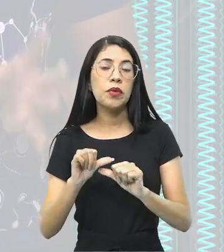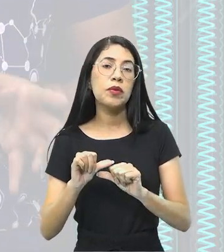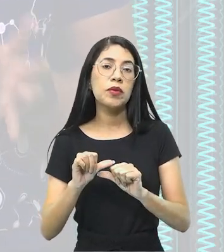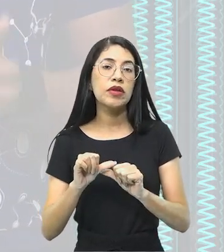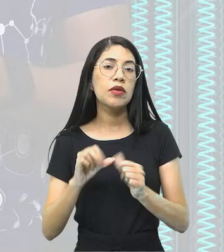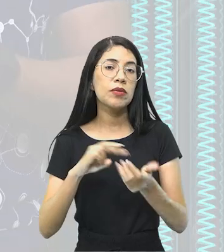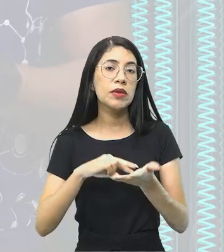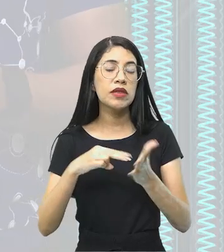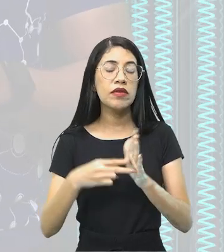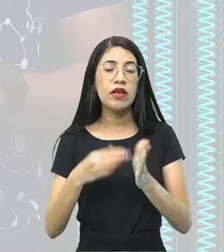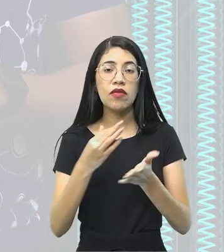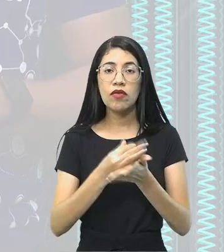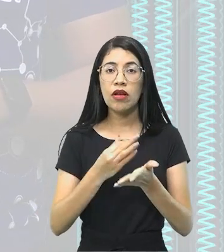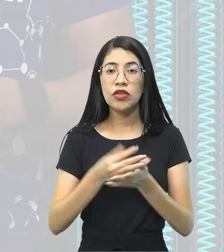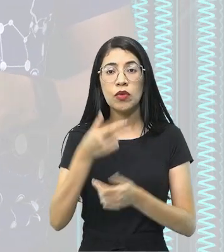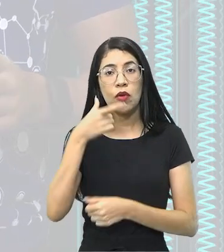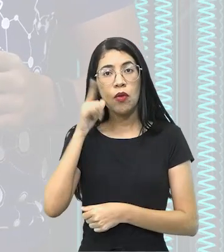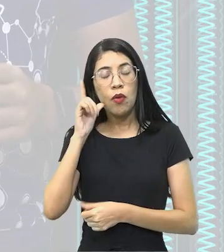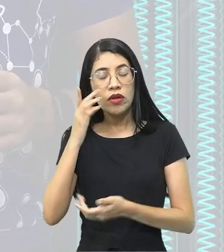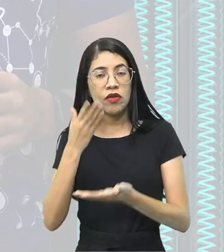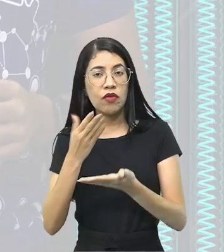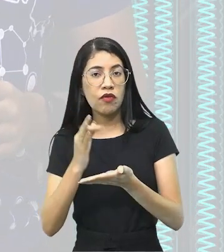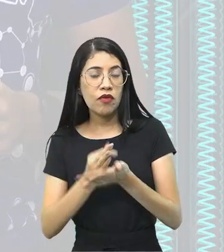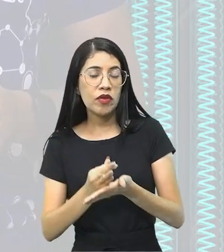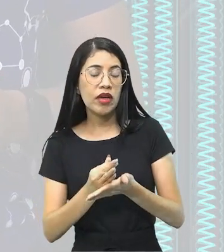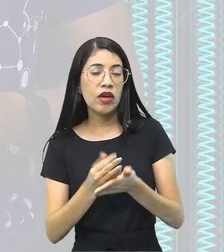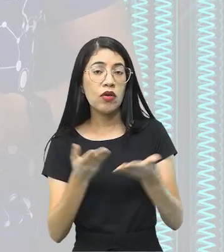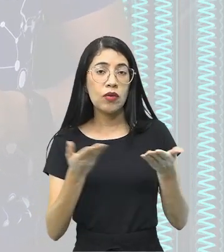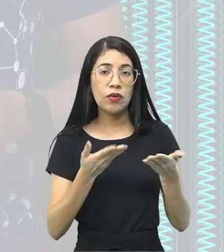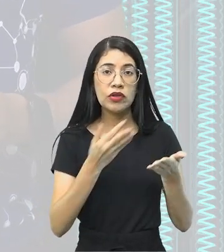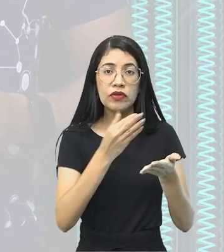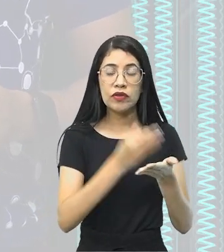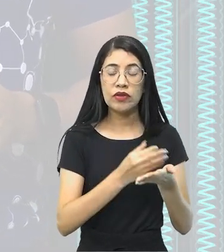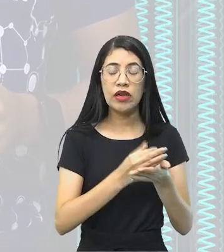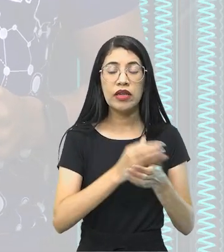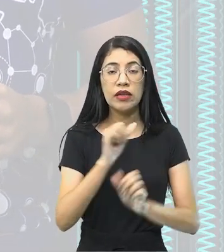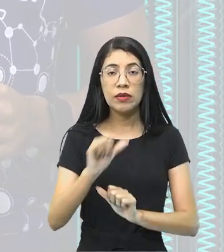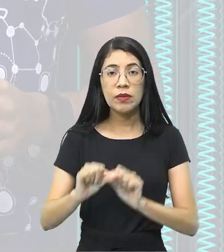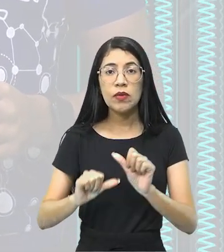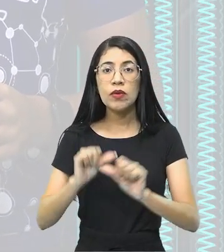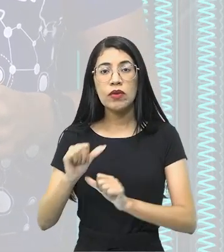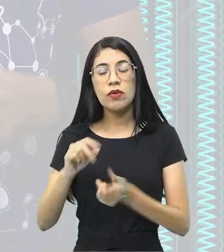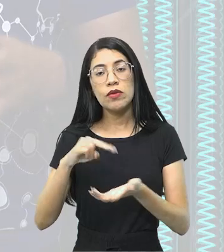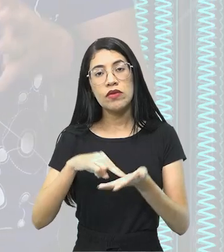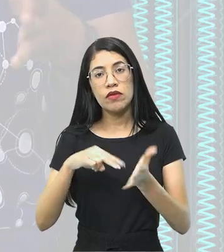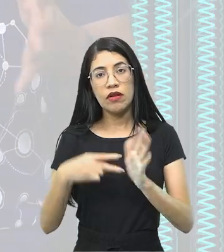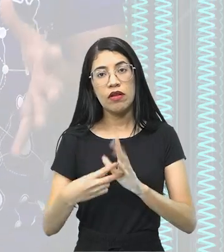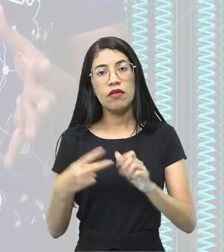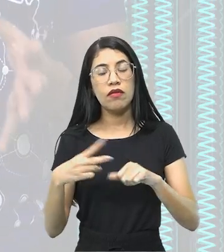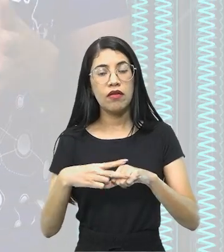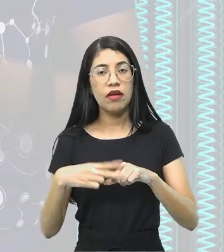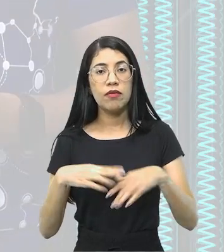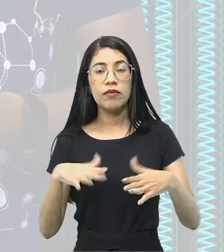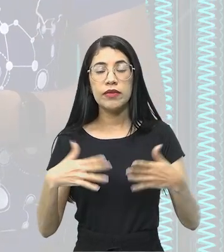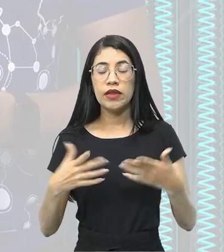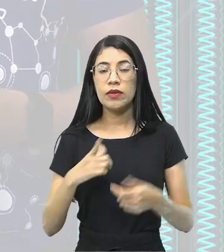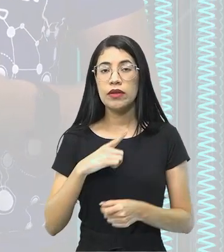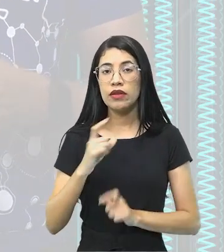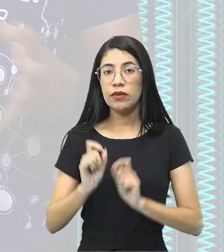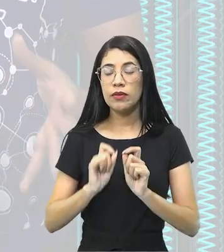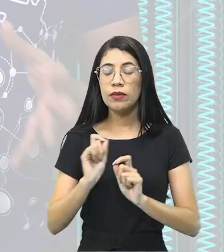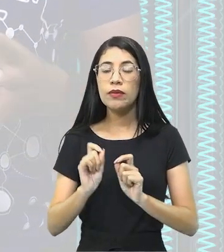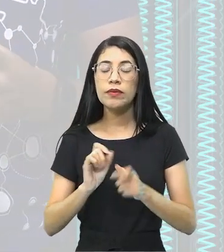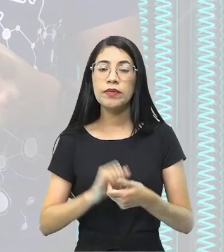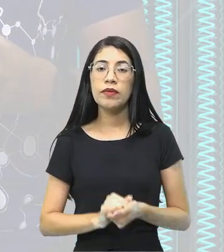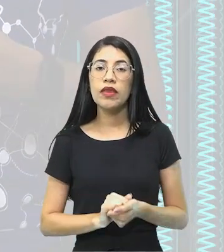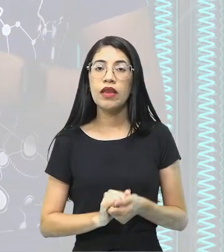faltar, né? Hoje faltei a aula, ontem faltei a aula. Modifica, né, aí o sentido desse verbo. Então, nós temos a ideia, né,